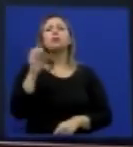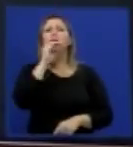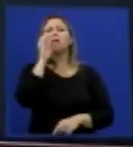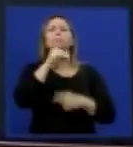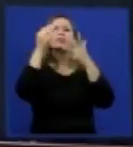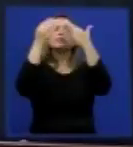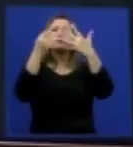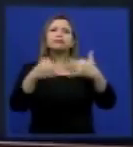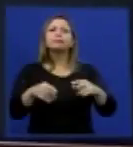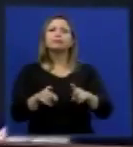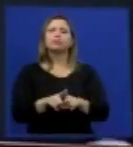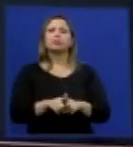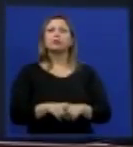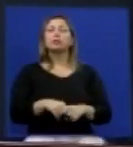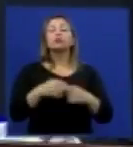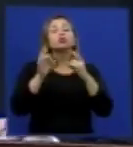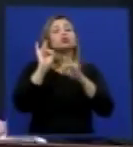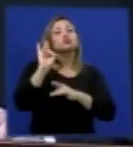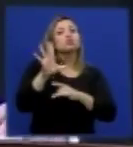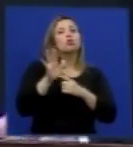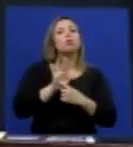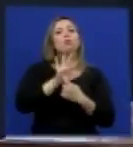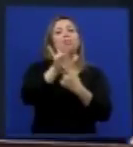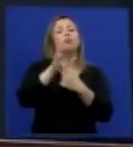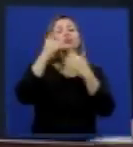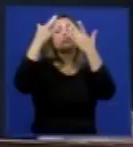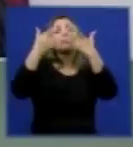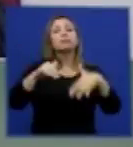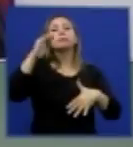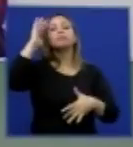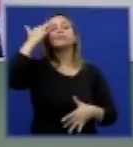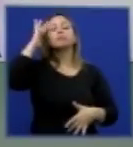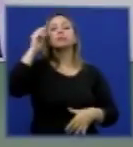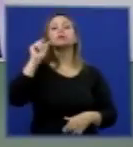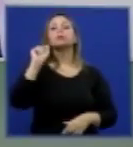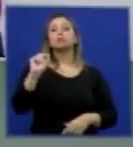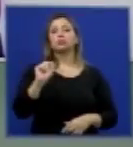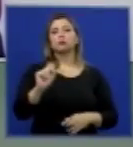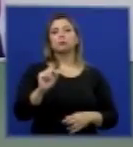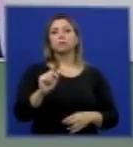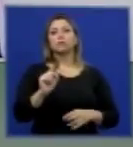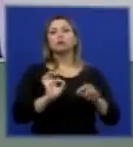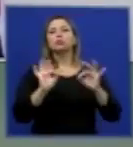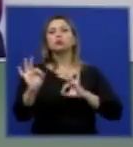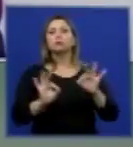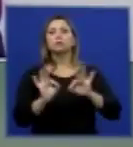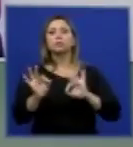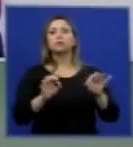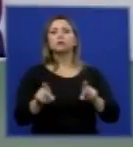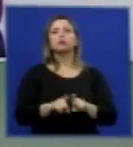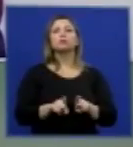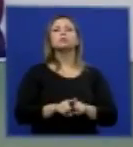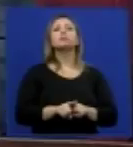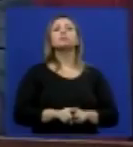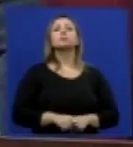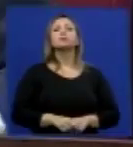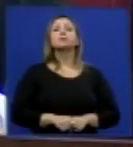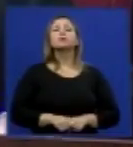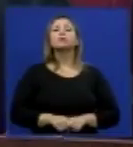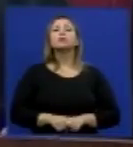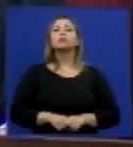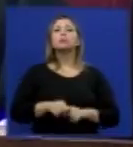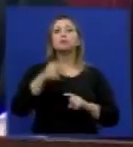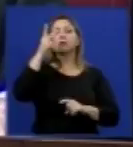até para situar a todos a respeito dos normativos que